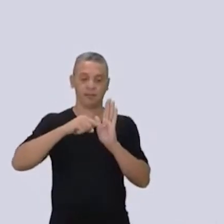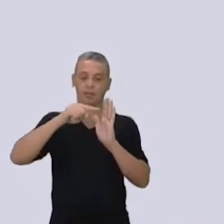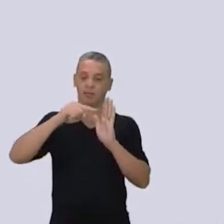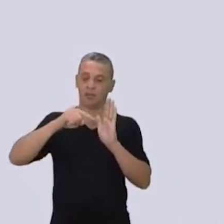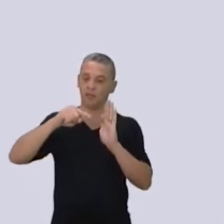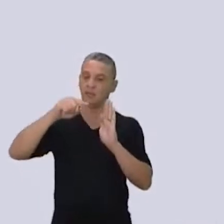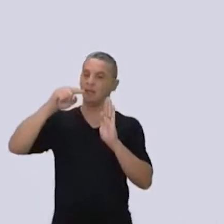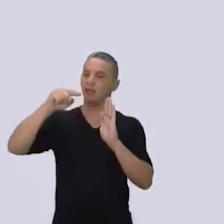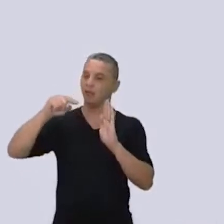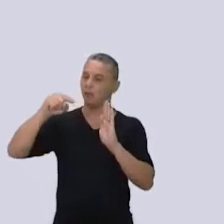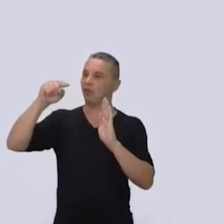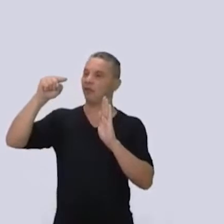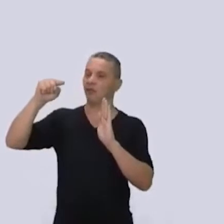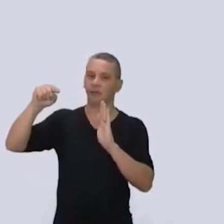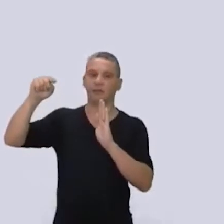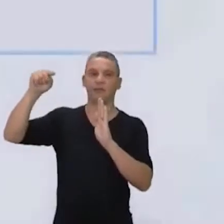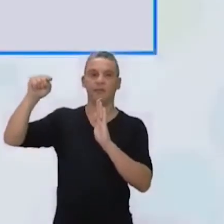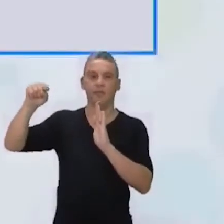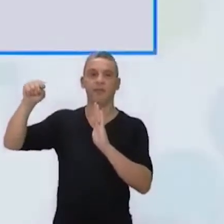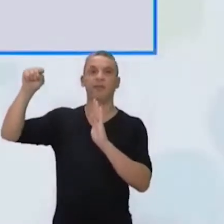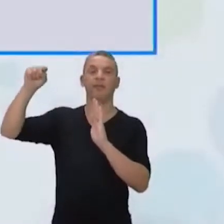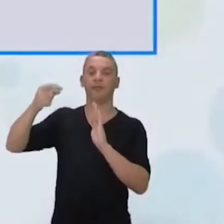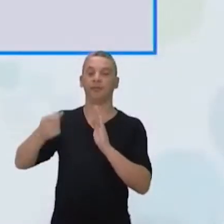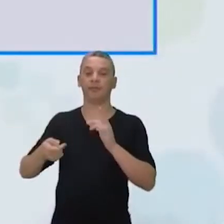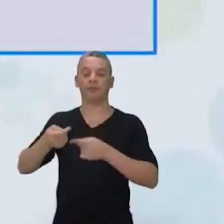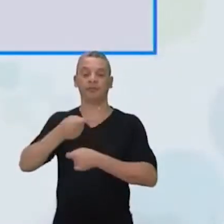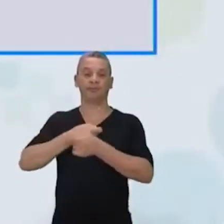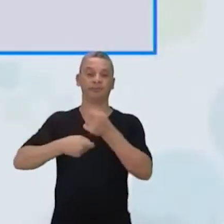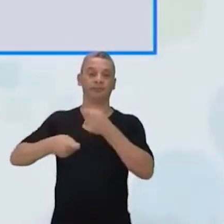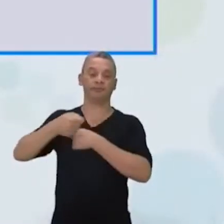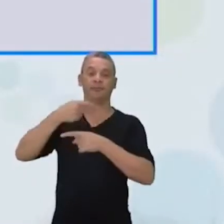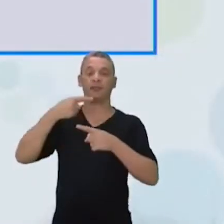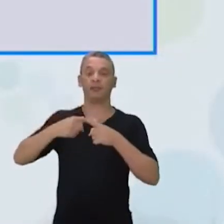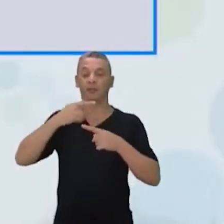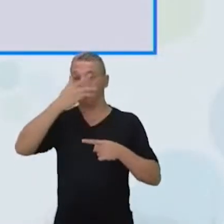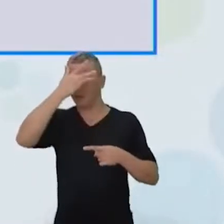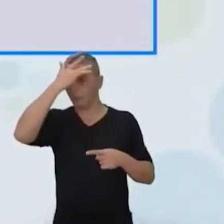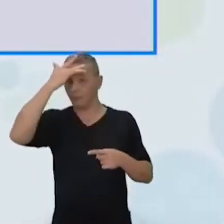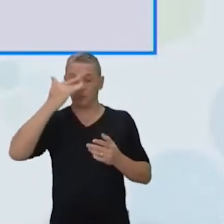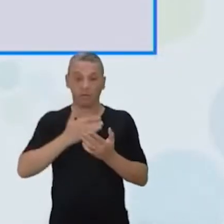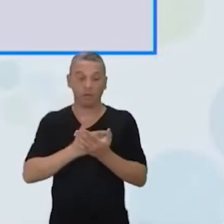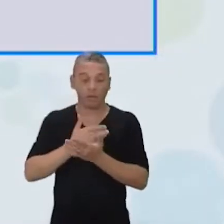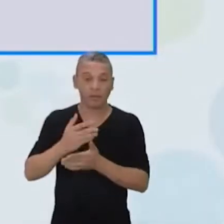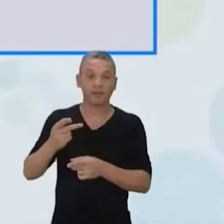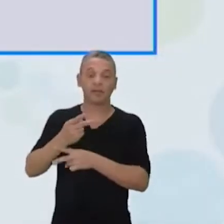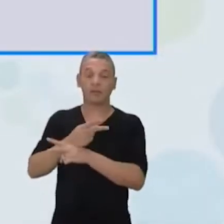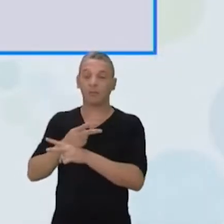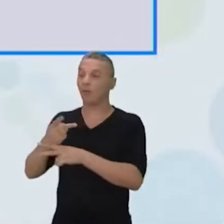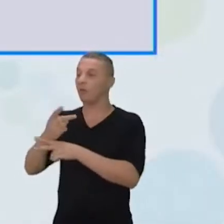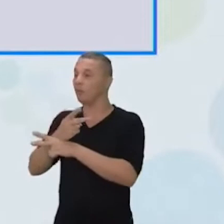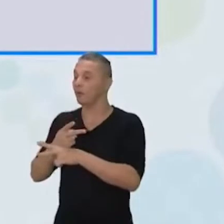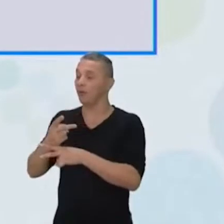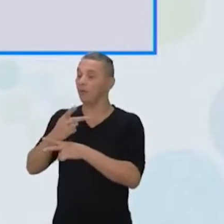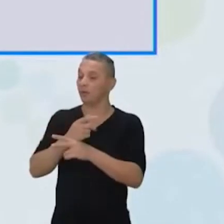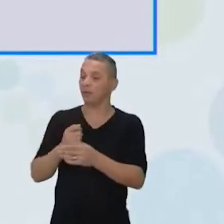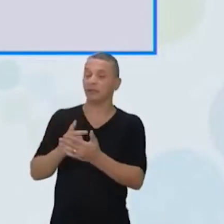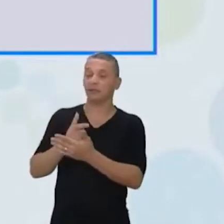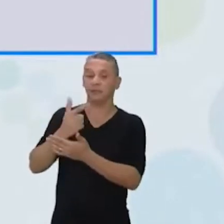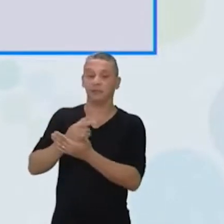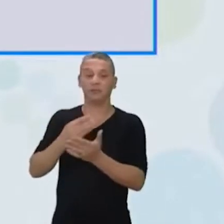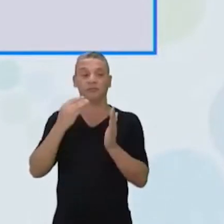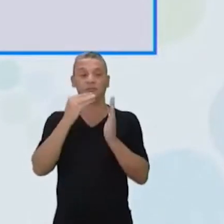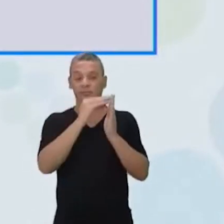por quê? Porque começou a haver aos poucos a procura, porque foi se inserindo